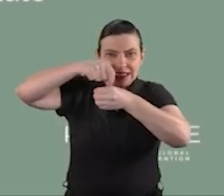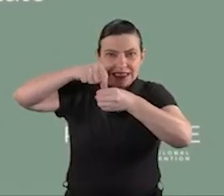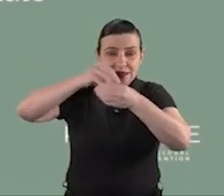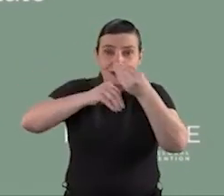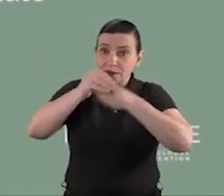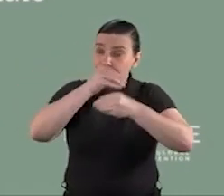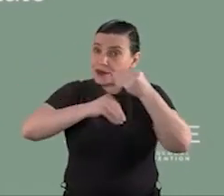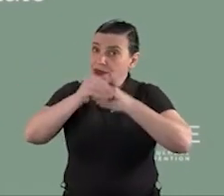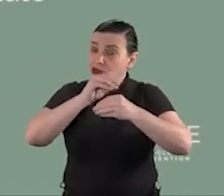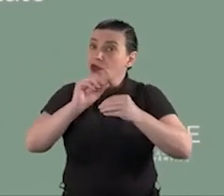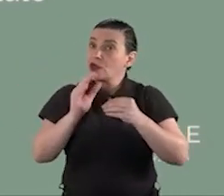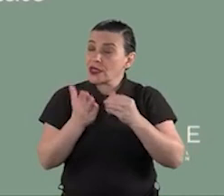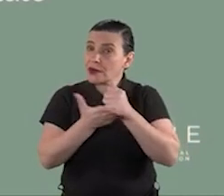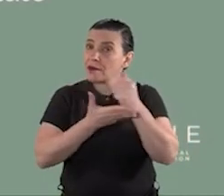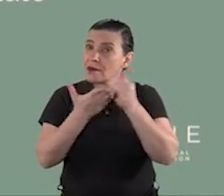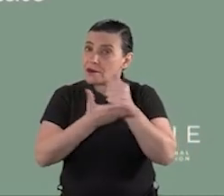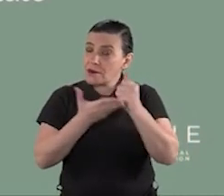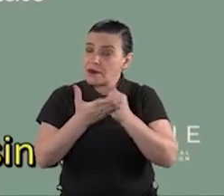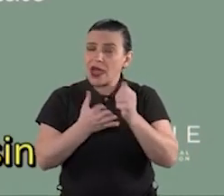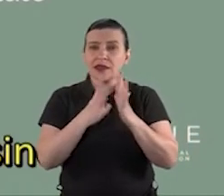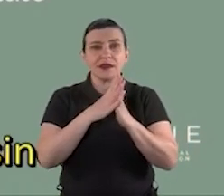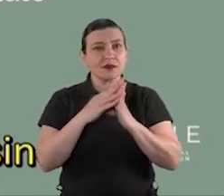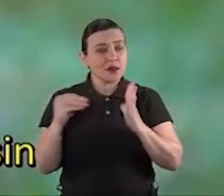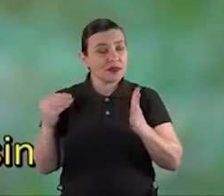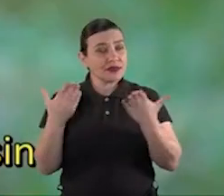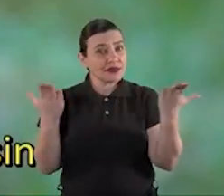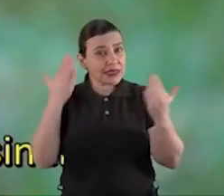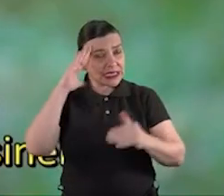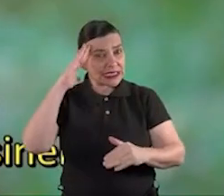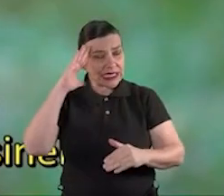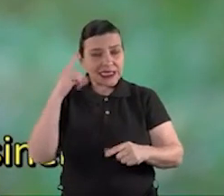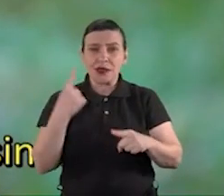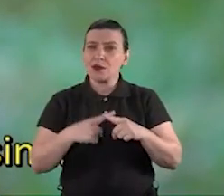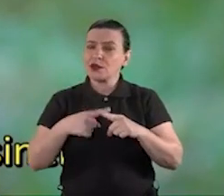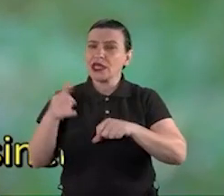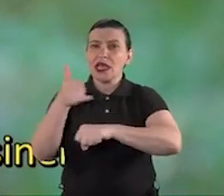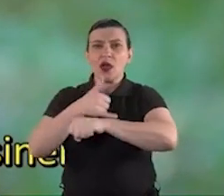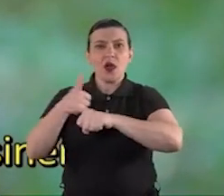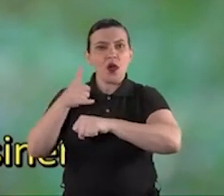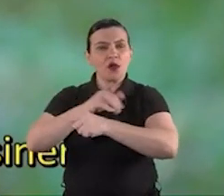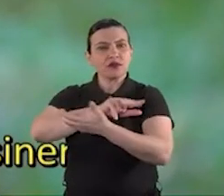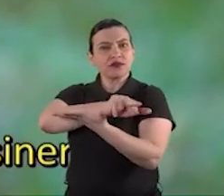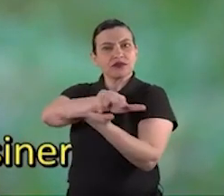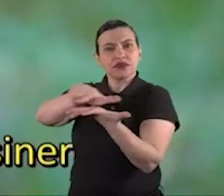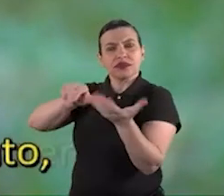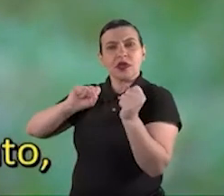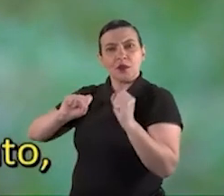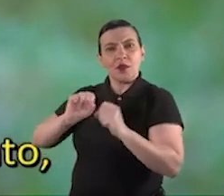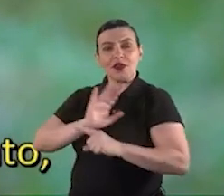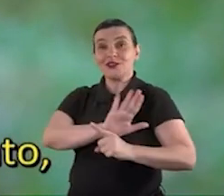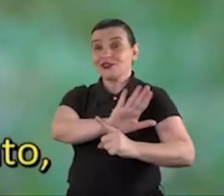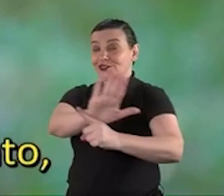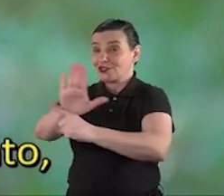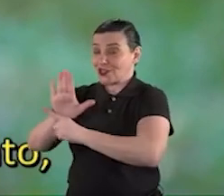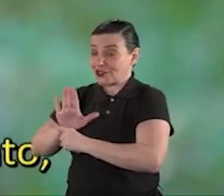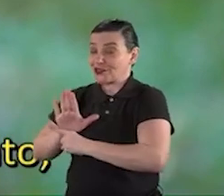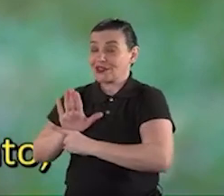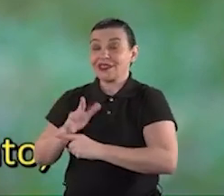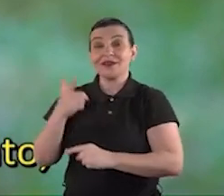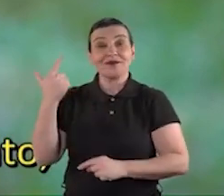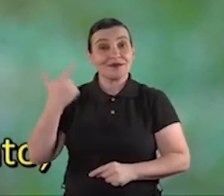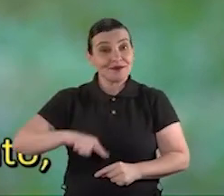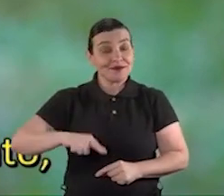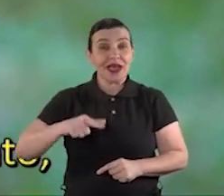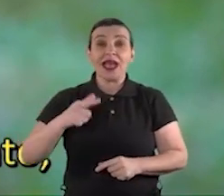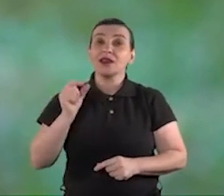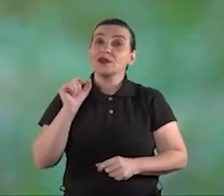com base nesses exemplos é fácil entender porque todos os óleos essenciais podem apresentar sinergia no